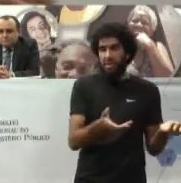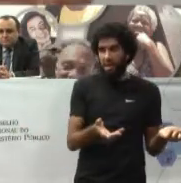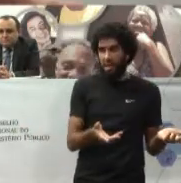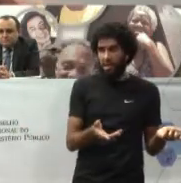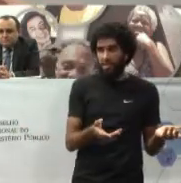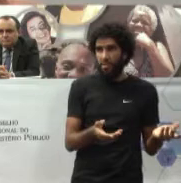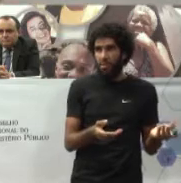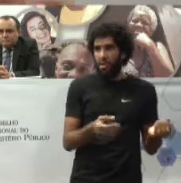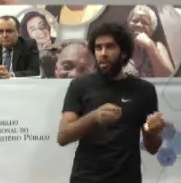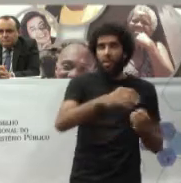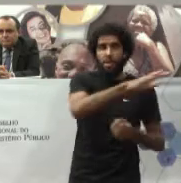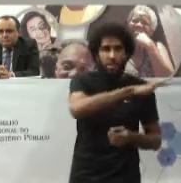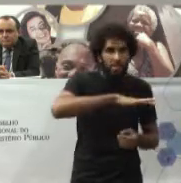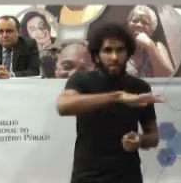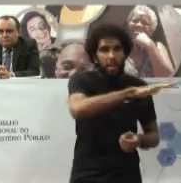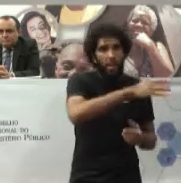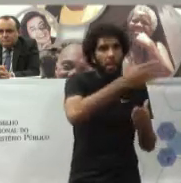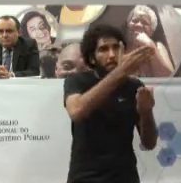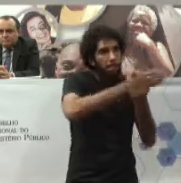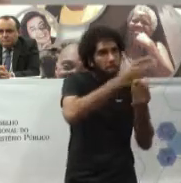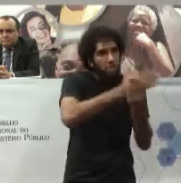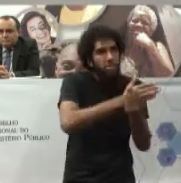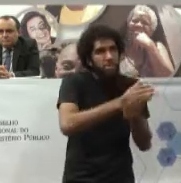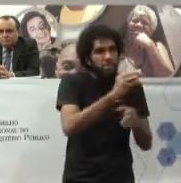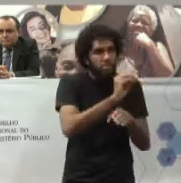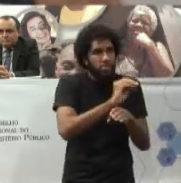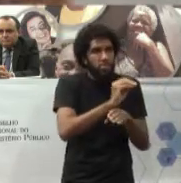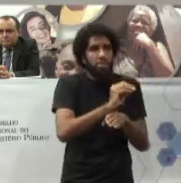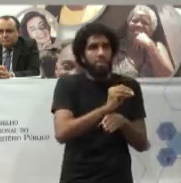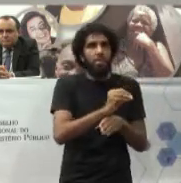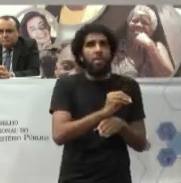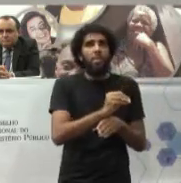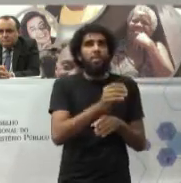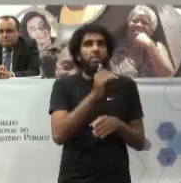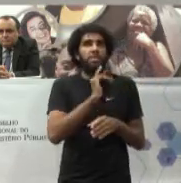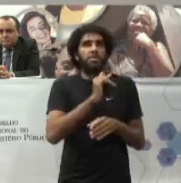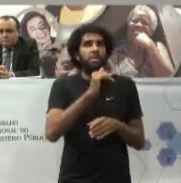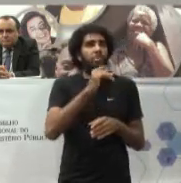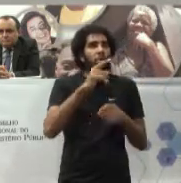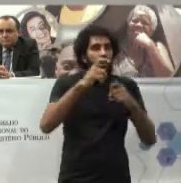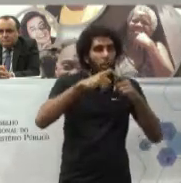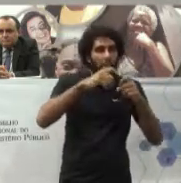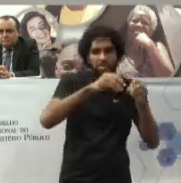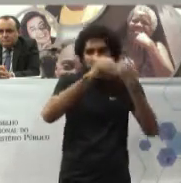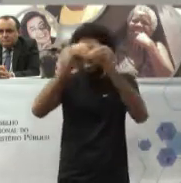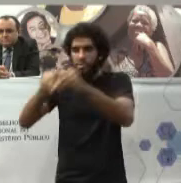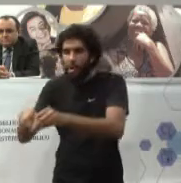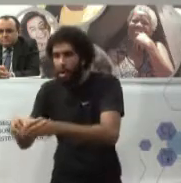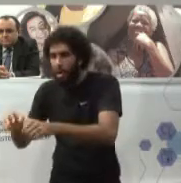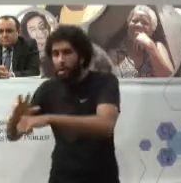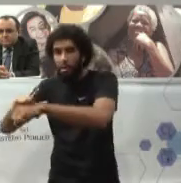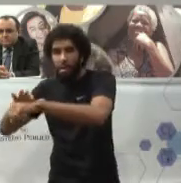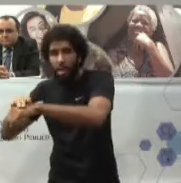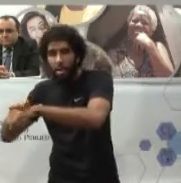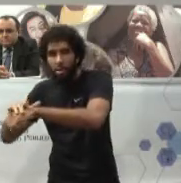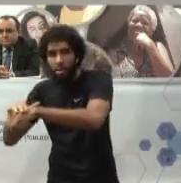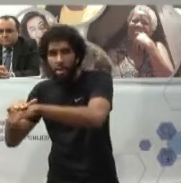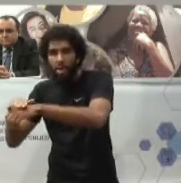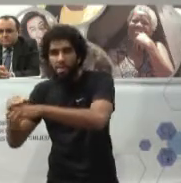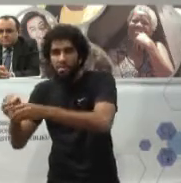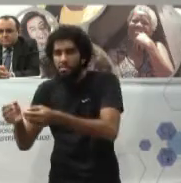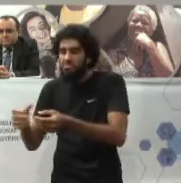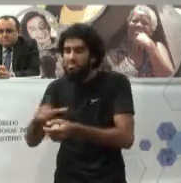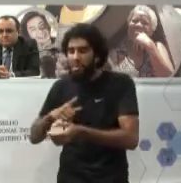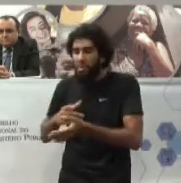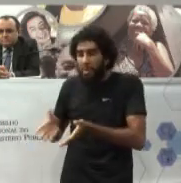mas levar o território processo do cuidado tirado médico colocar na equipe tirar da doença nas ações de promoção de promoção mas